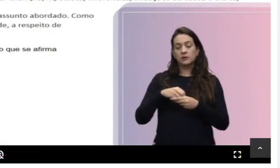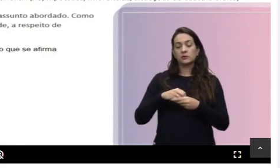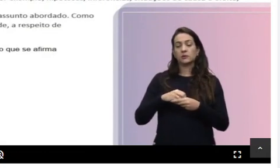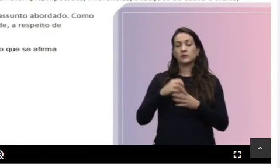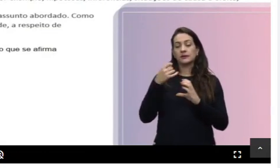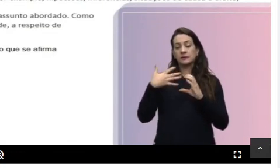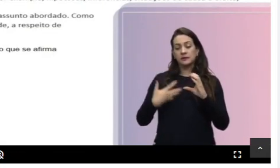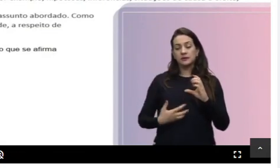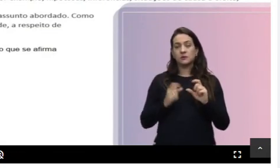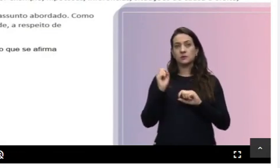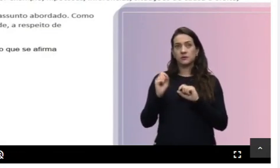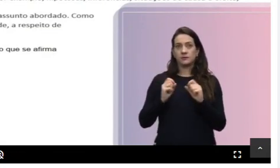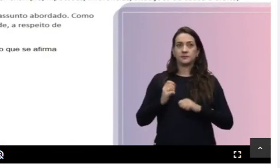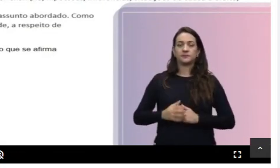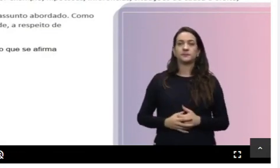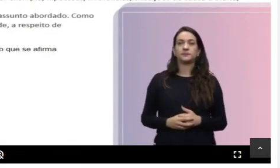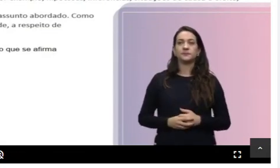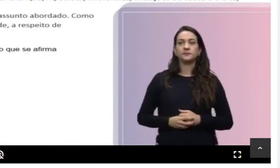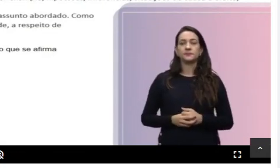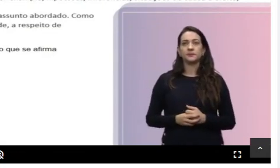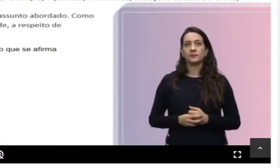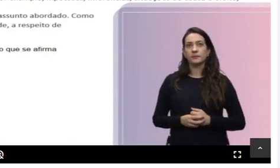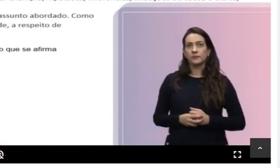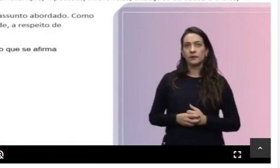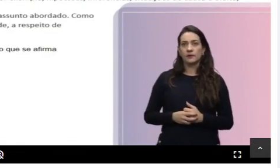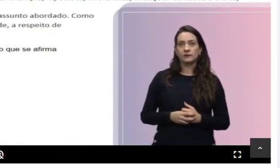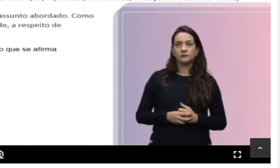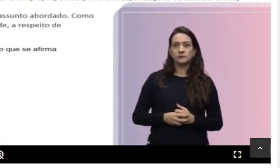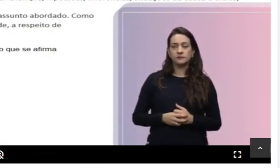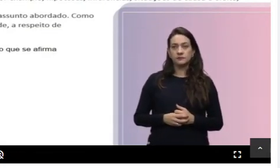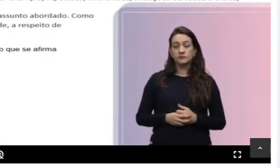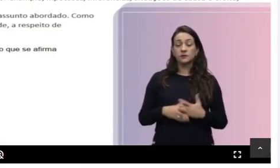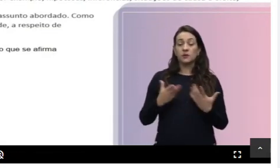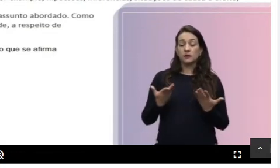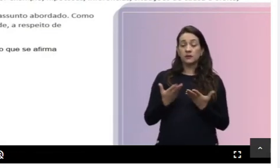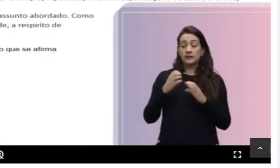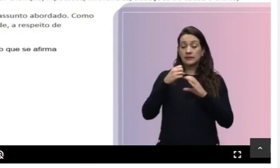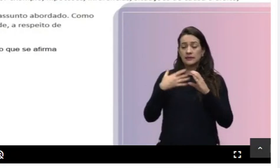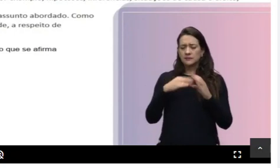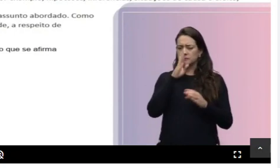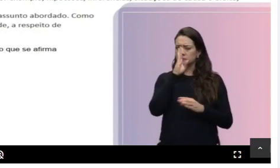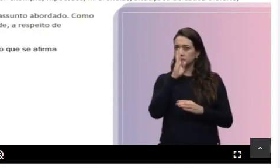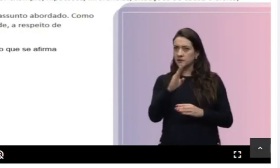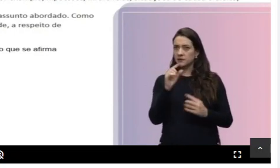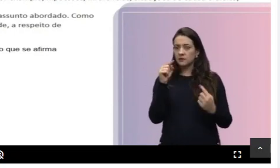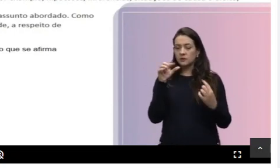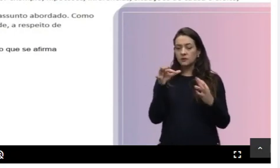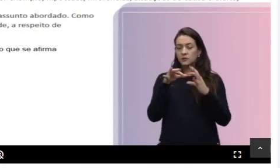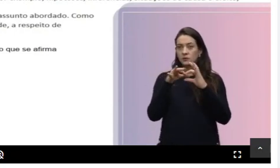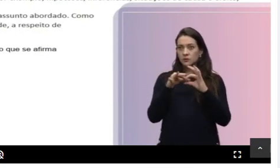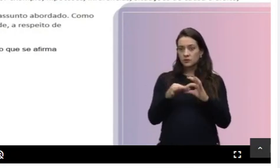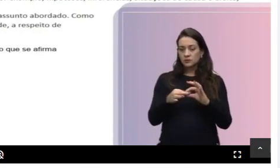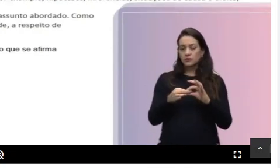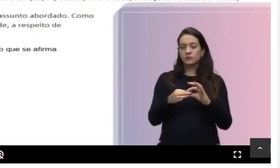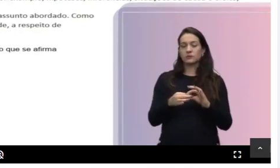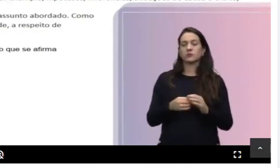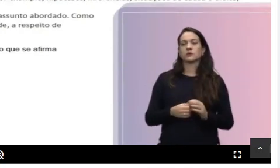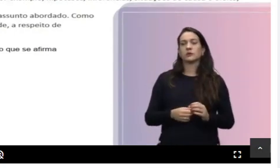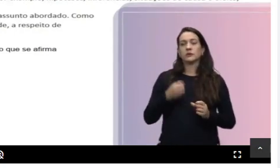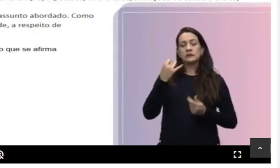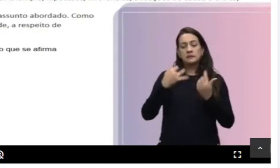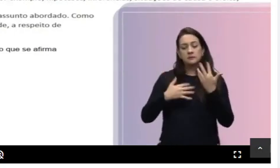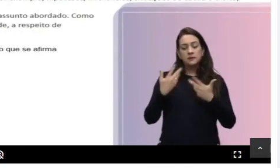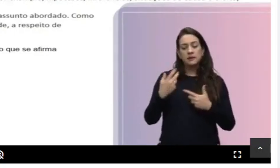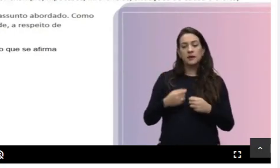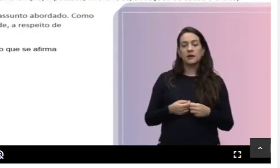seguintes características. Bom, então aqui ele quer características específicas relacionadas ao argumento concreto